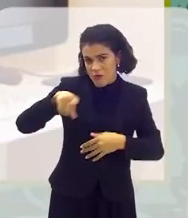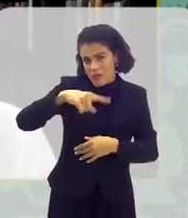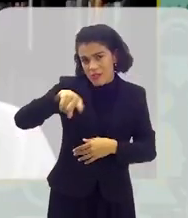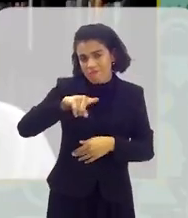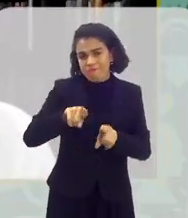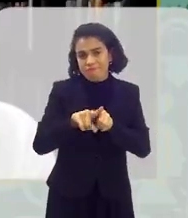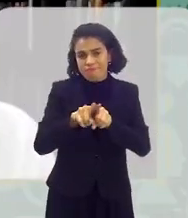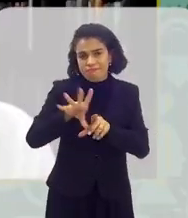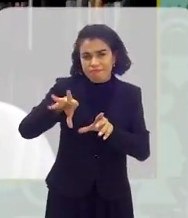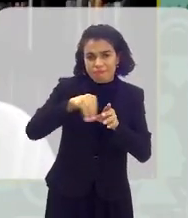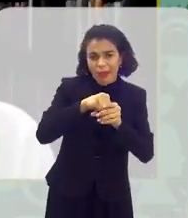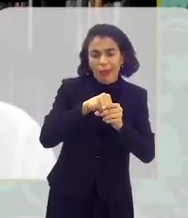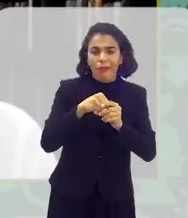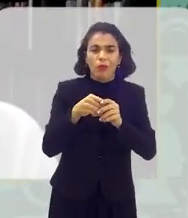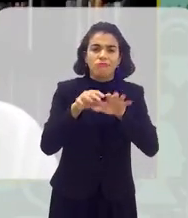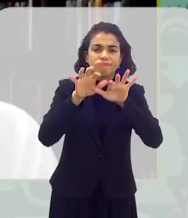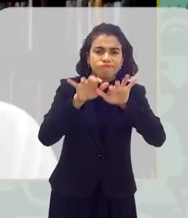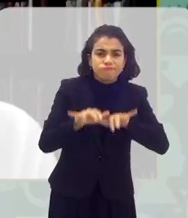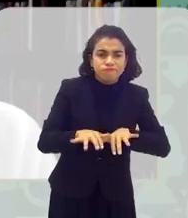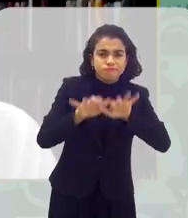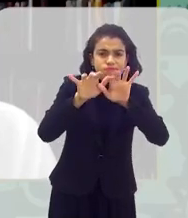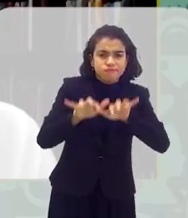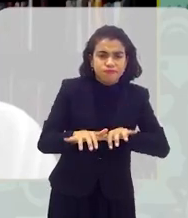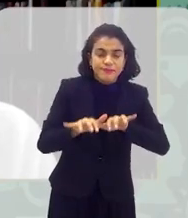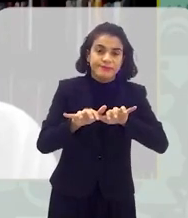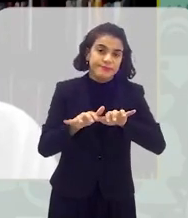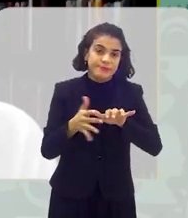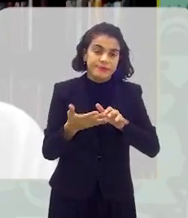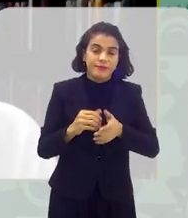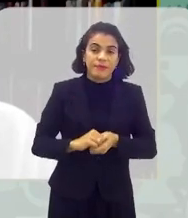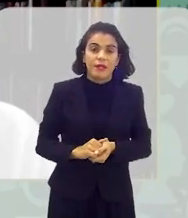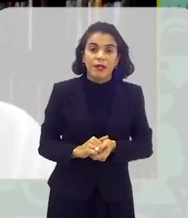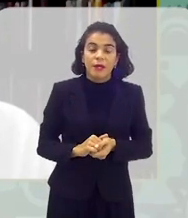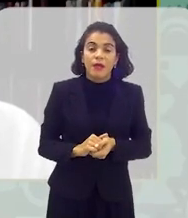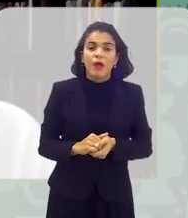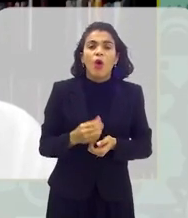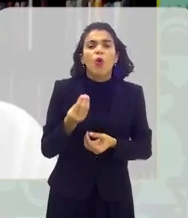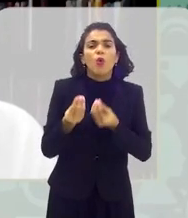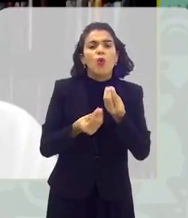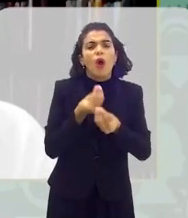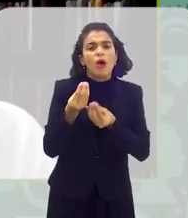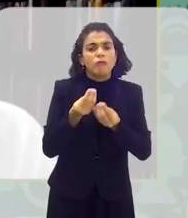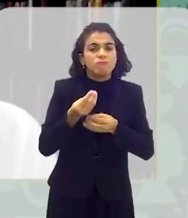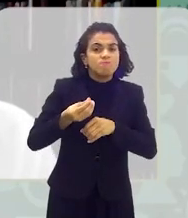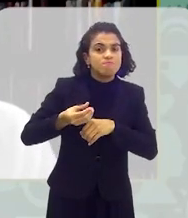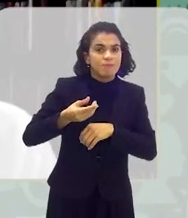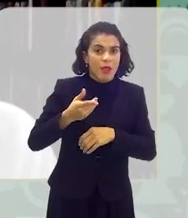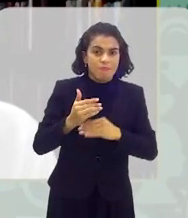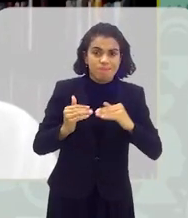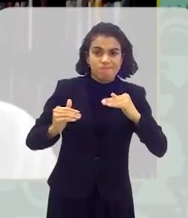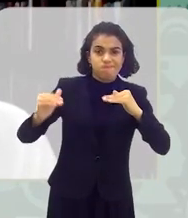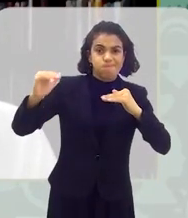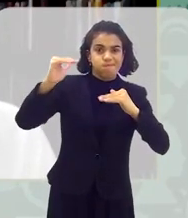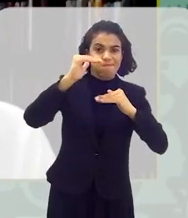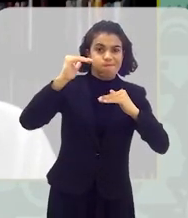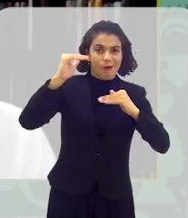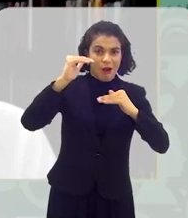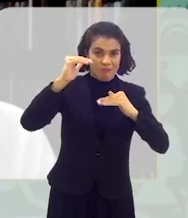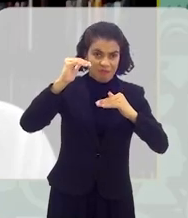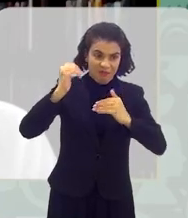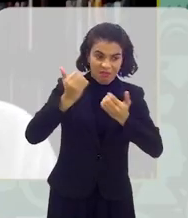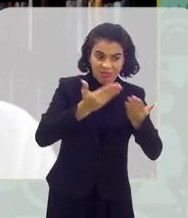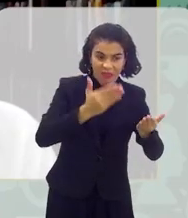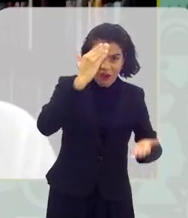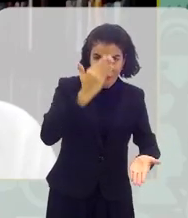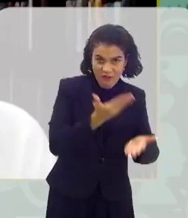que estão envolvidos aí na questão de programação de elaboração é mas qual o nível de confiança que a gente coloca aí